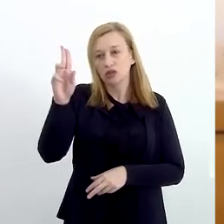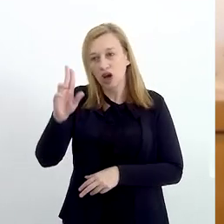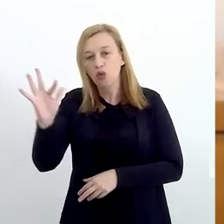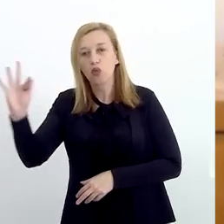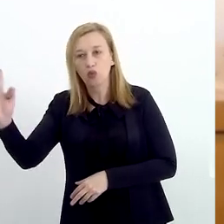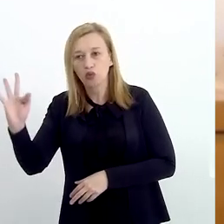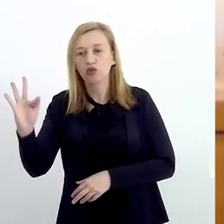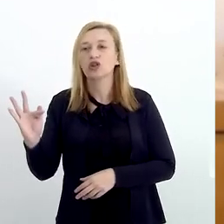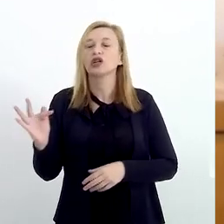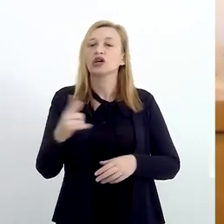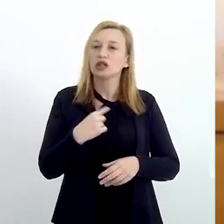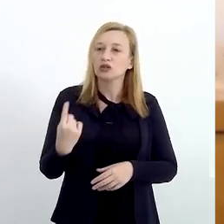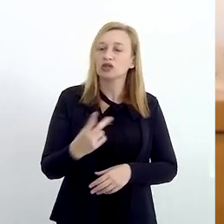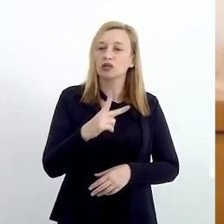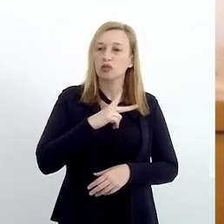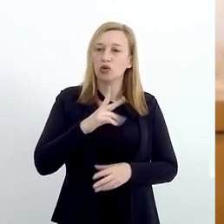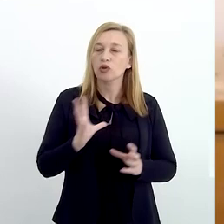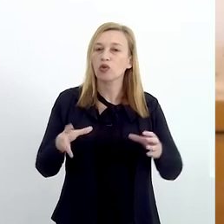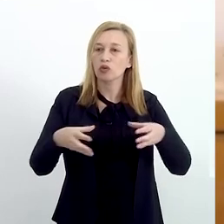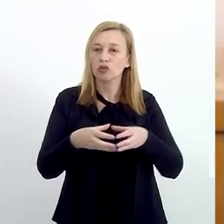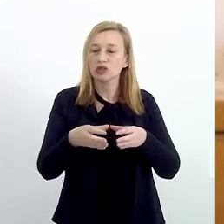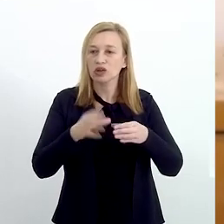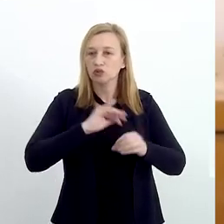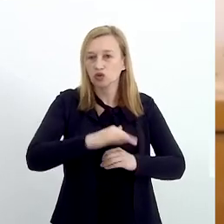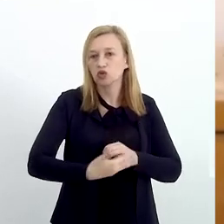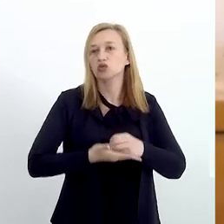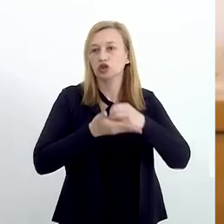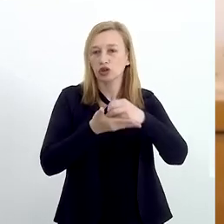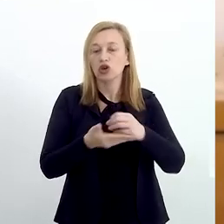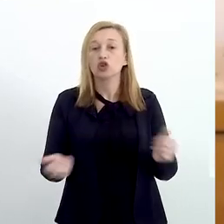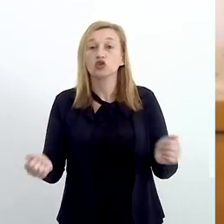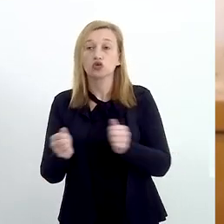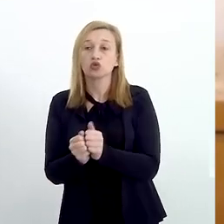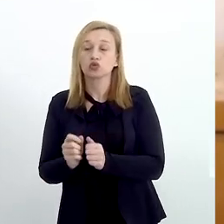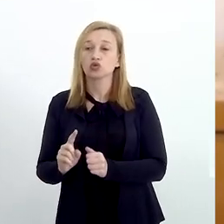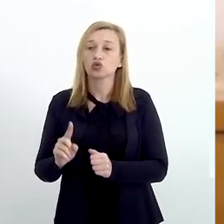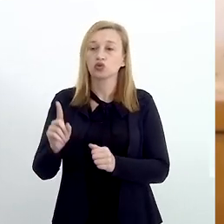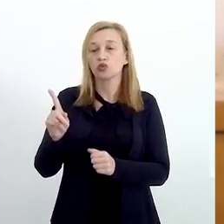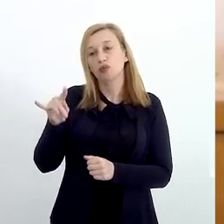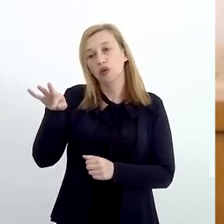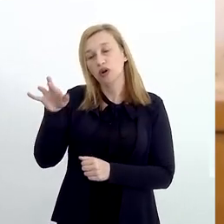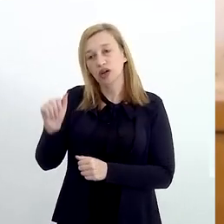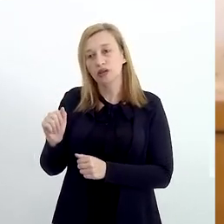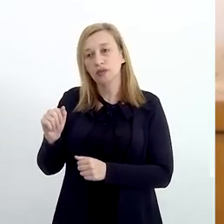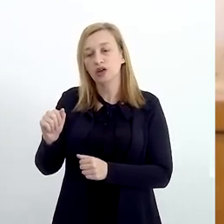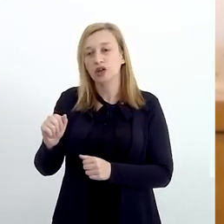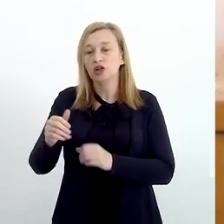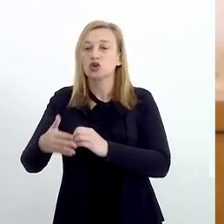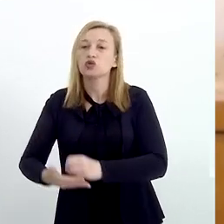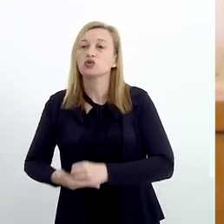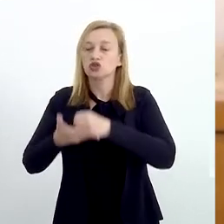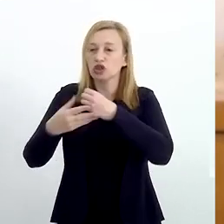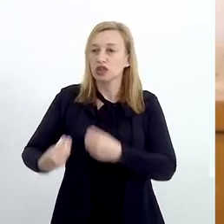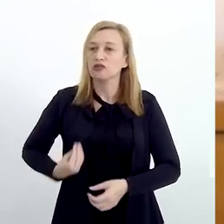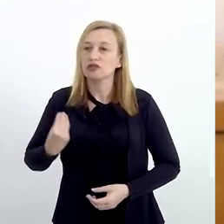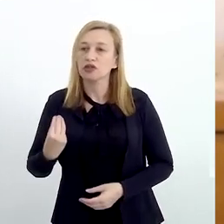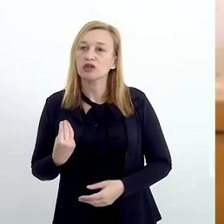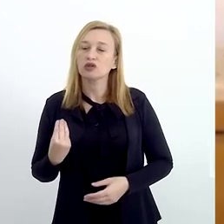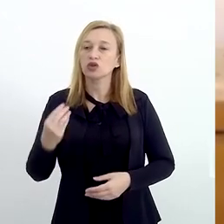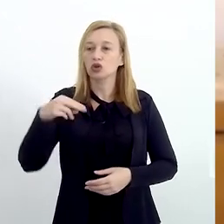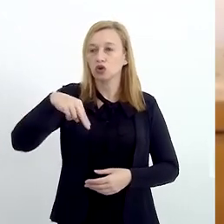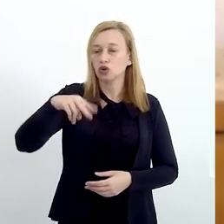UFF agir e junto a nossa própria comissão permanente de sustentabilidade junto do programa sustenta a vida